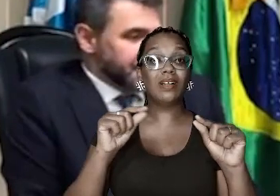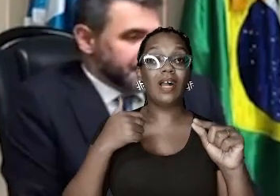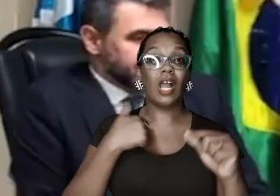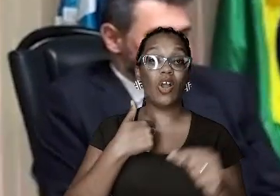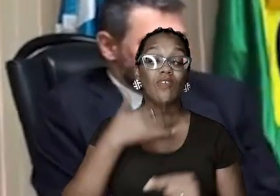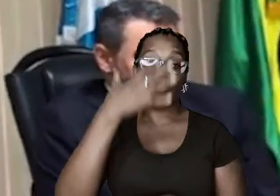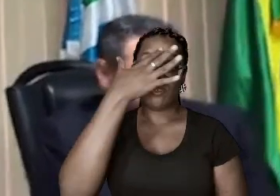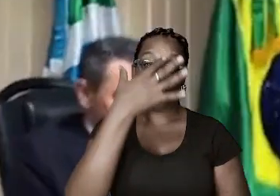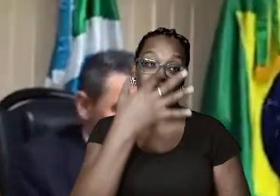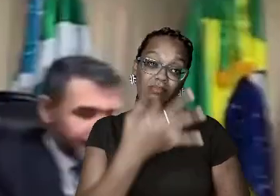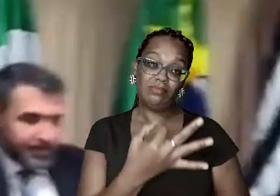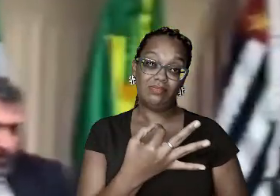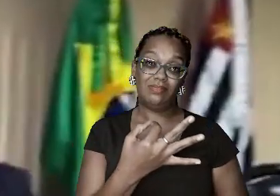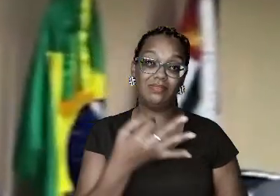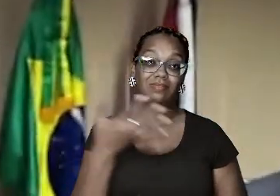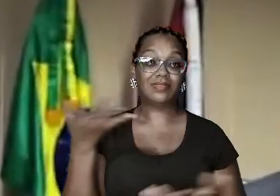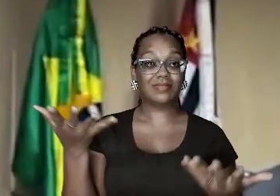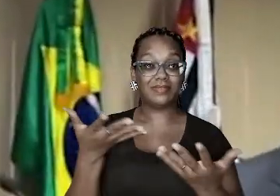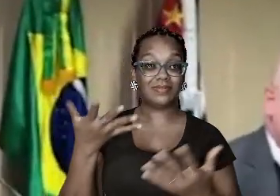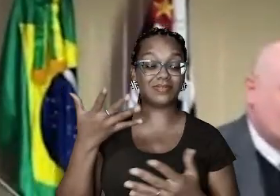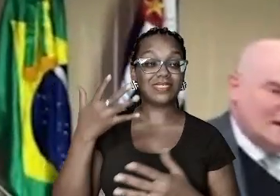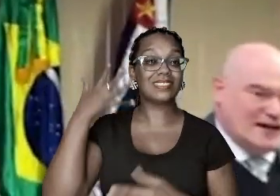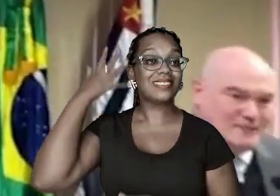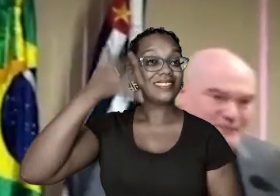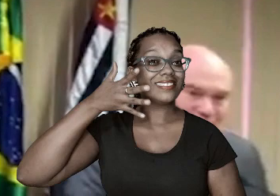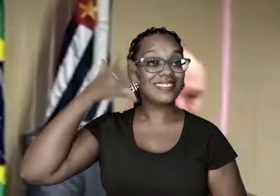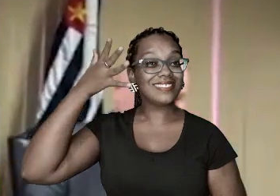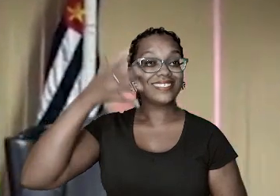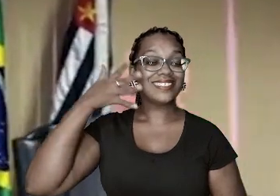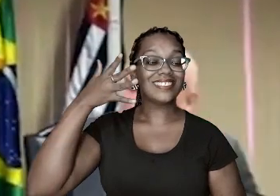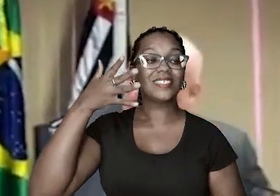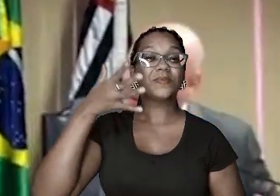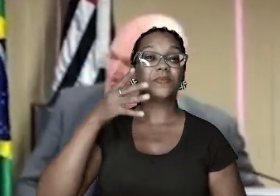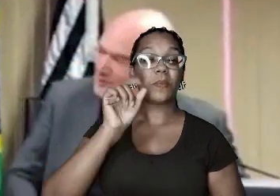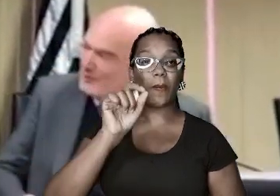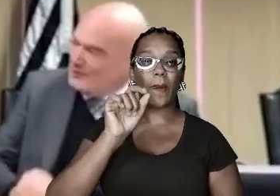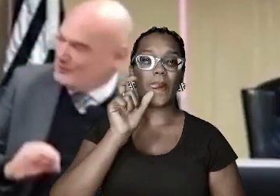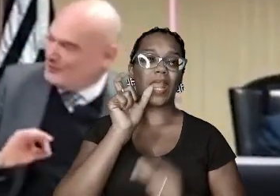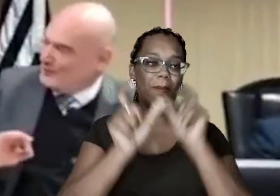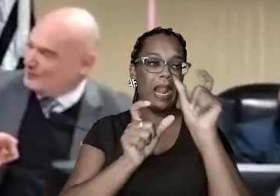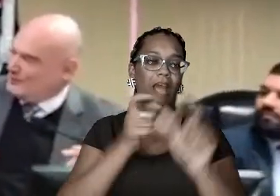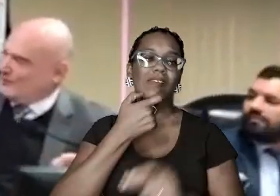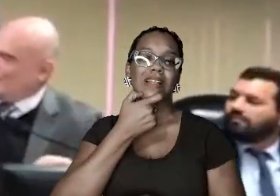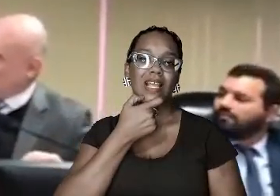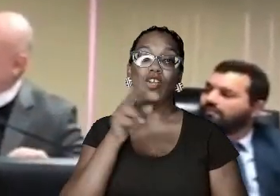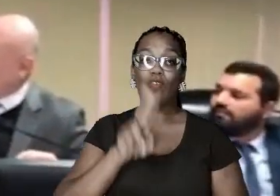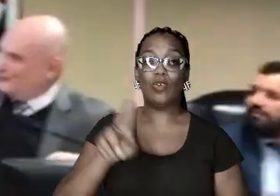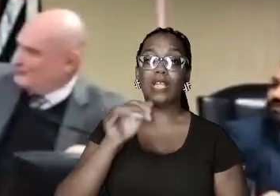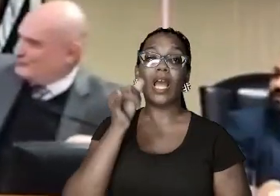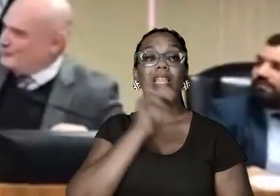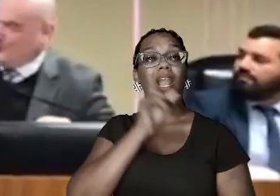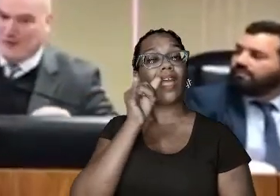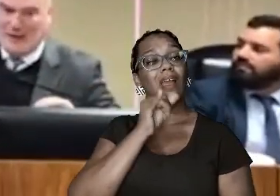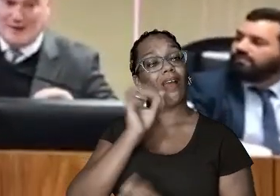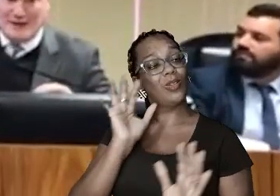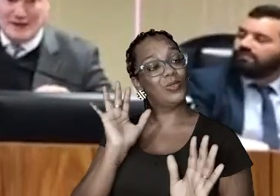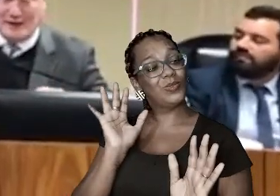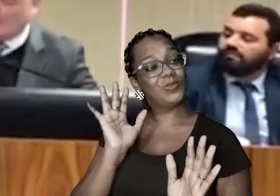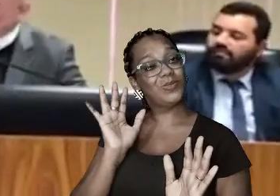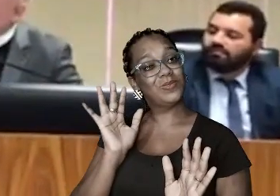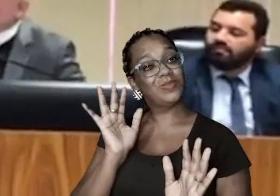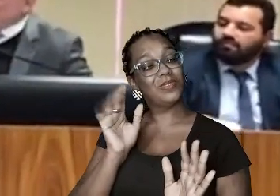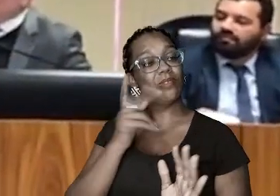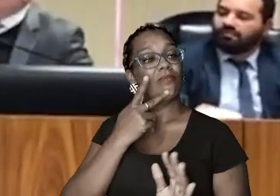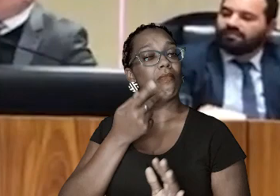de discussões que vou considerar este seminário como se diz já usou muita palavra